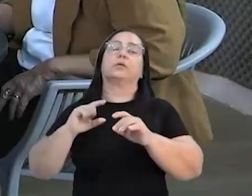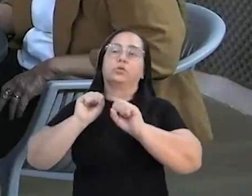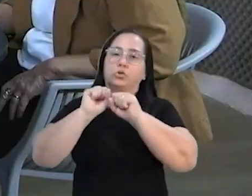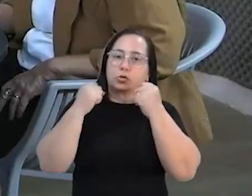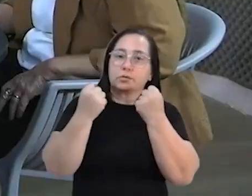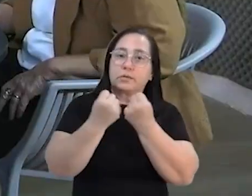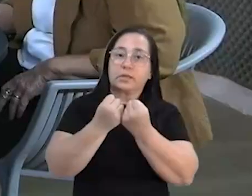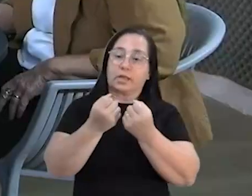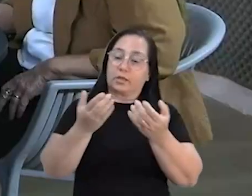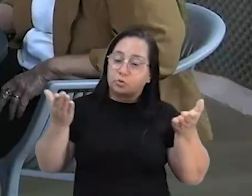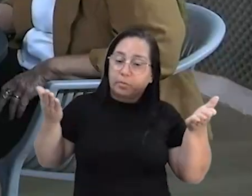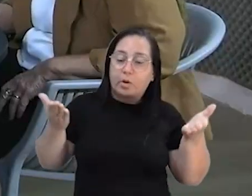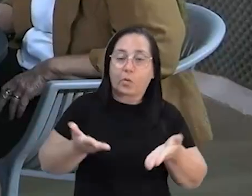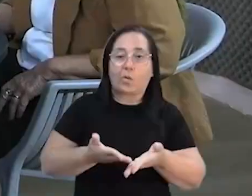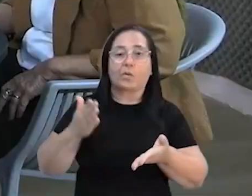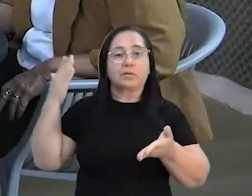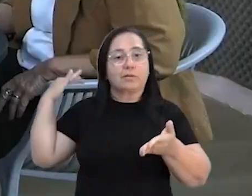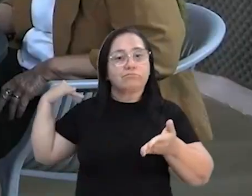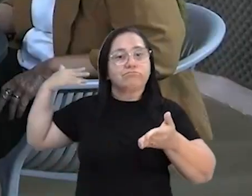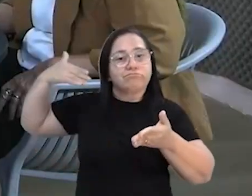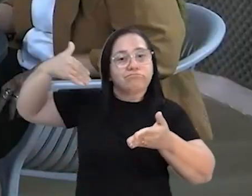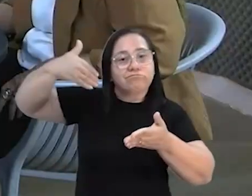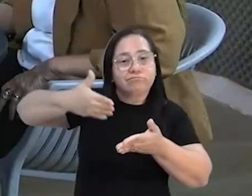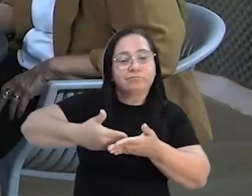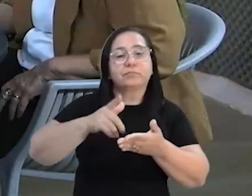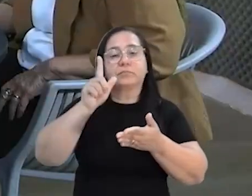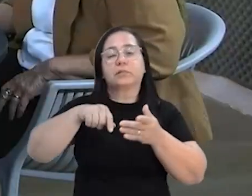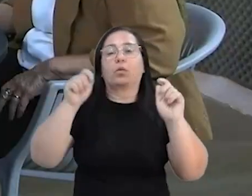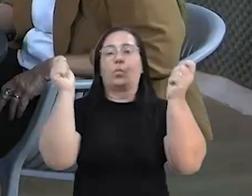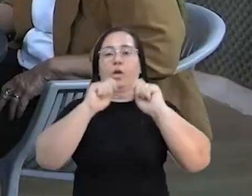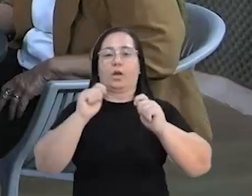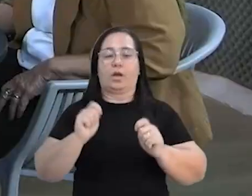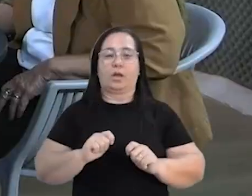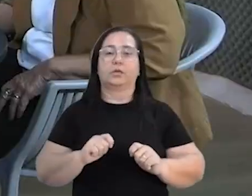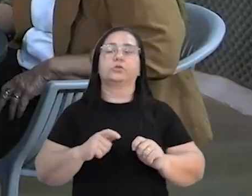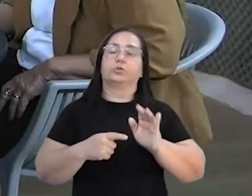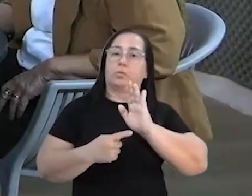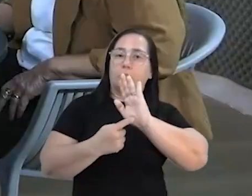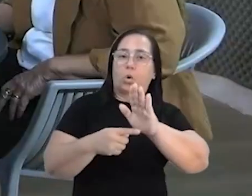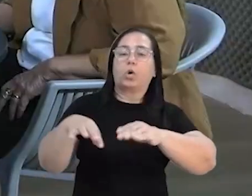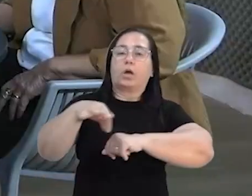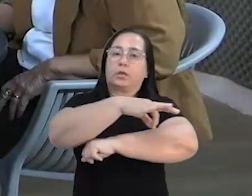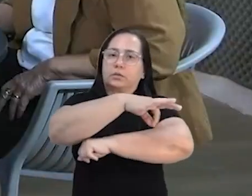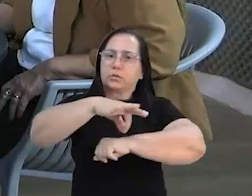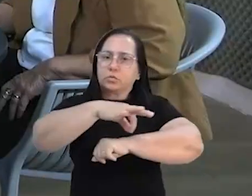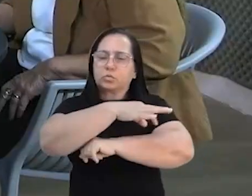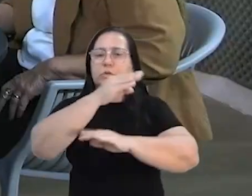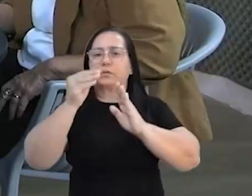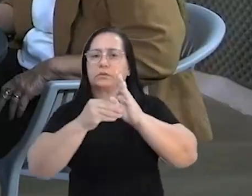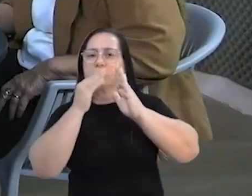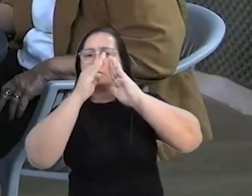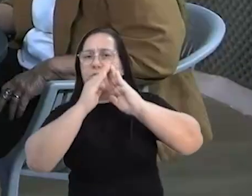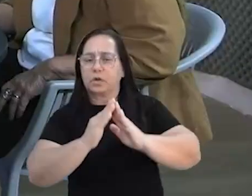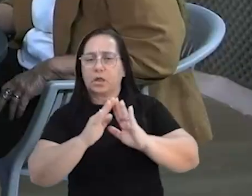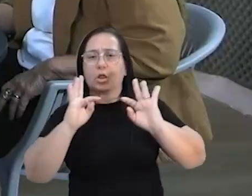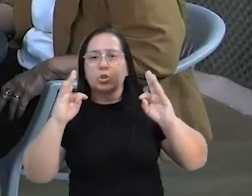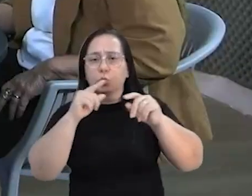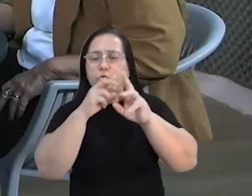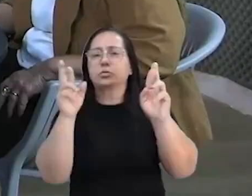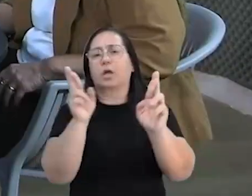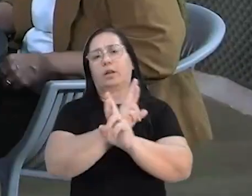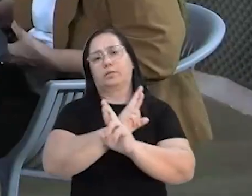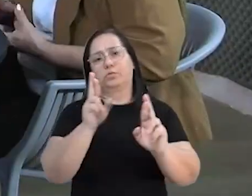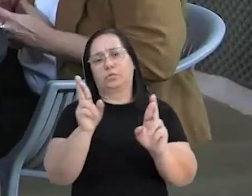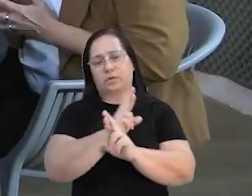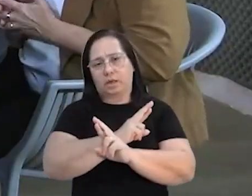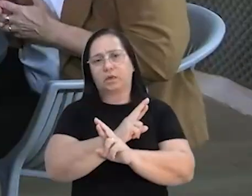gente vem agora, né? Então, é uma expressão, a arte traz um pouco disso, a arquitetura, o design de interiores, ou seja, tudo está relacionado,